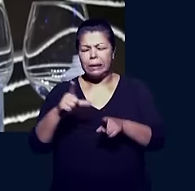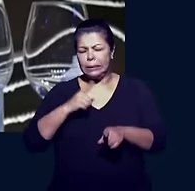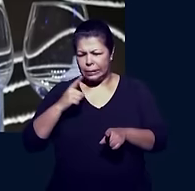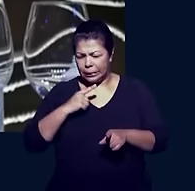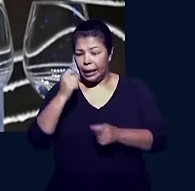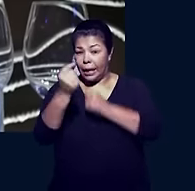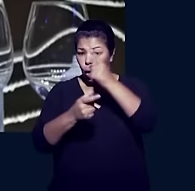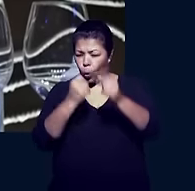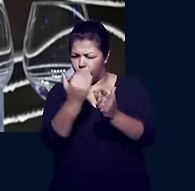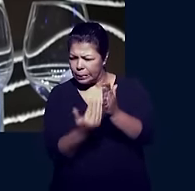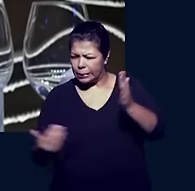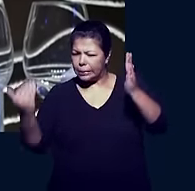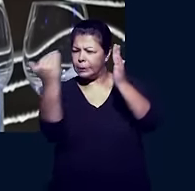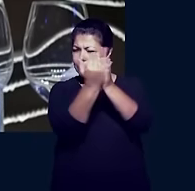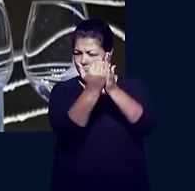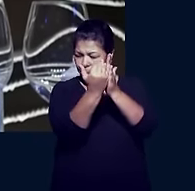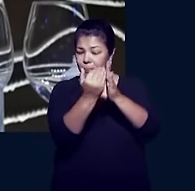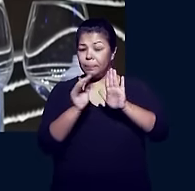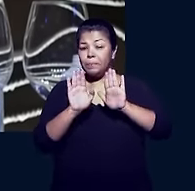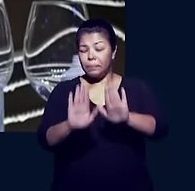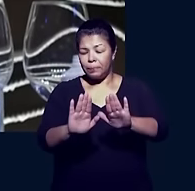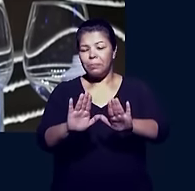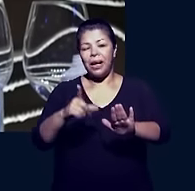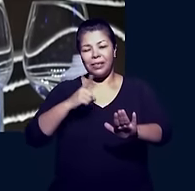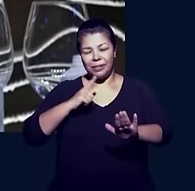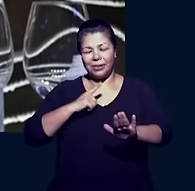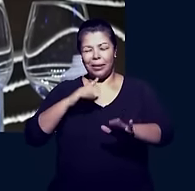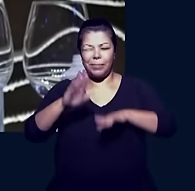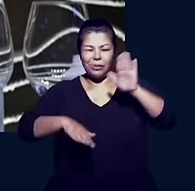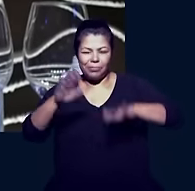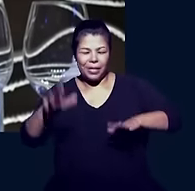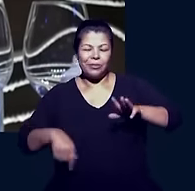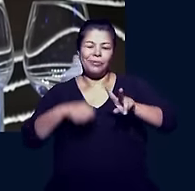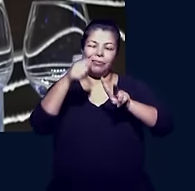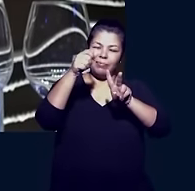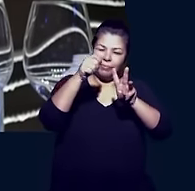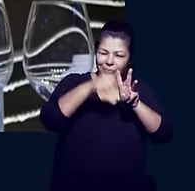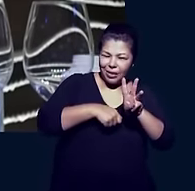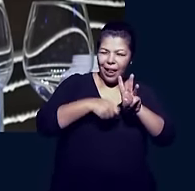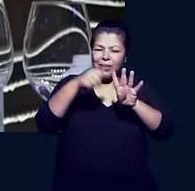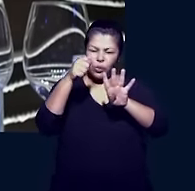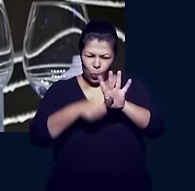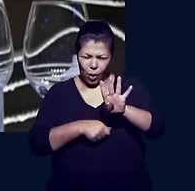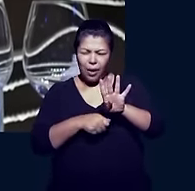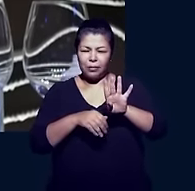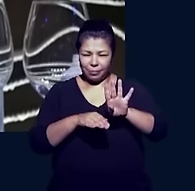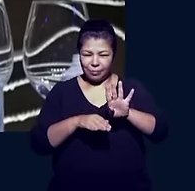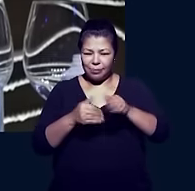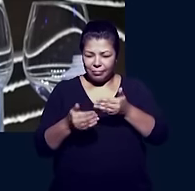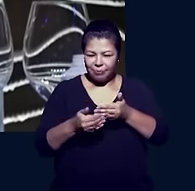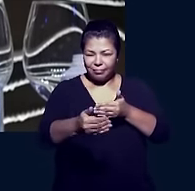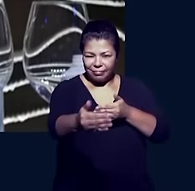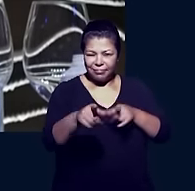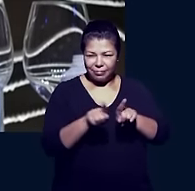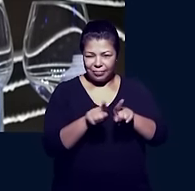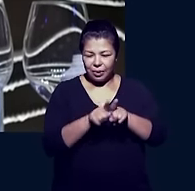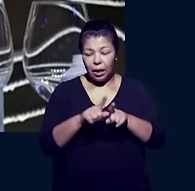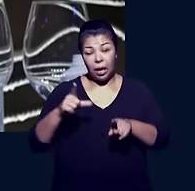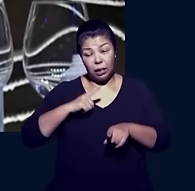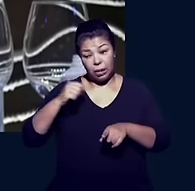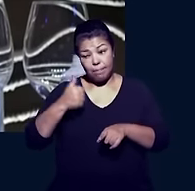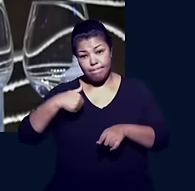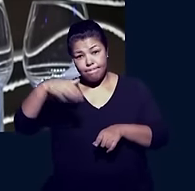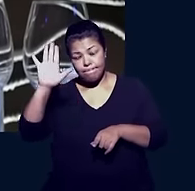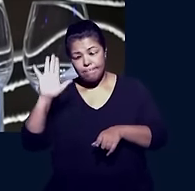narrativas para isso acontecer nos últimos três qu meses eh eu acho que tem mais narrativa do que fundamento para pra